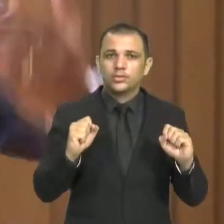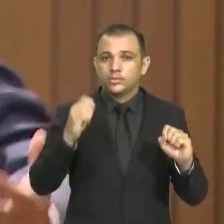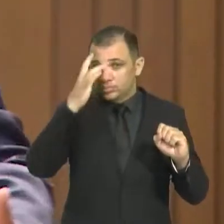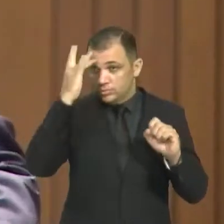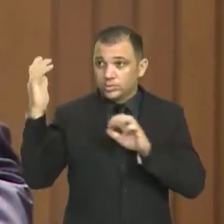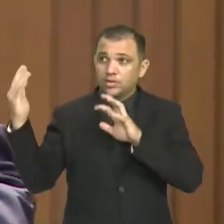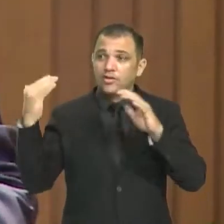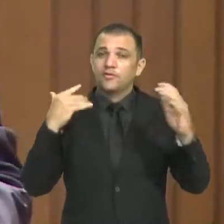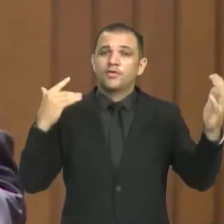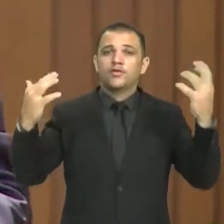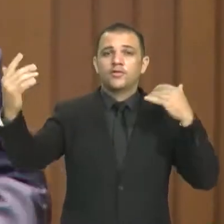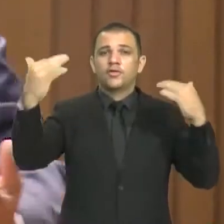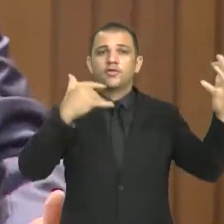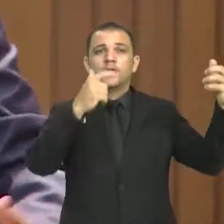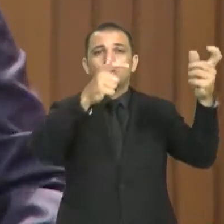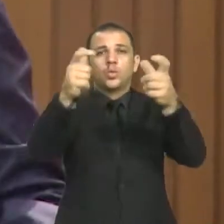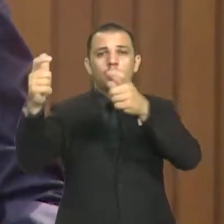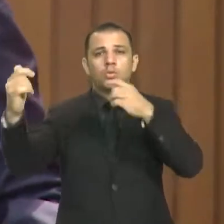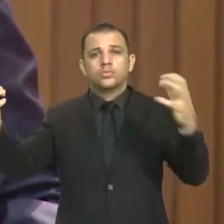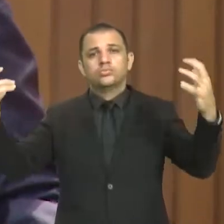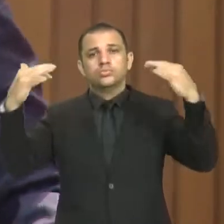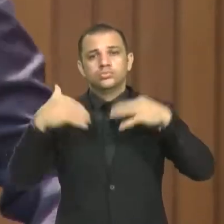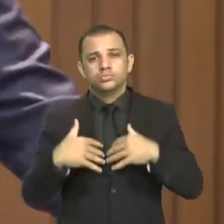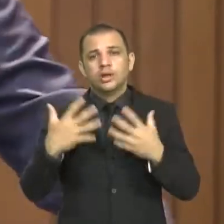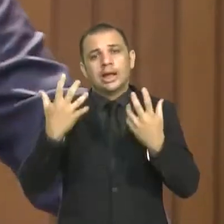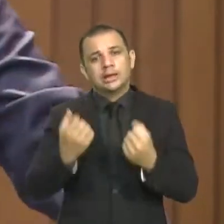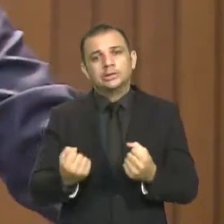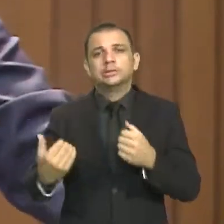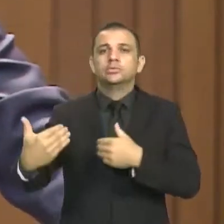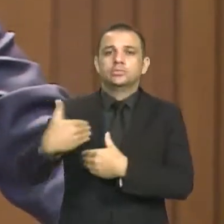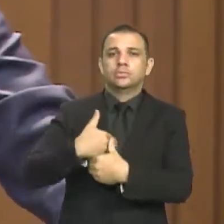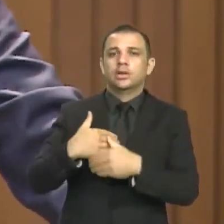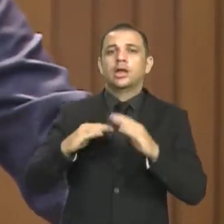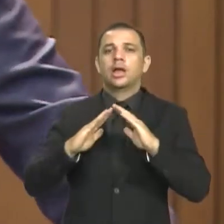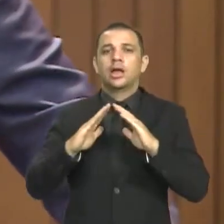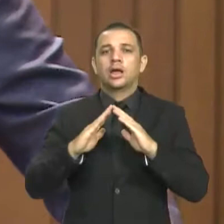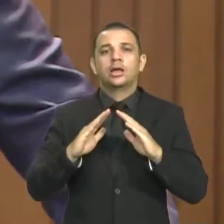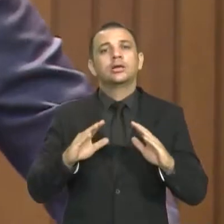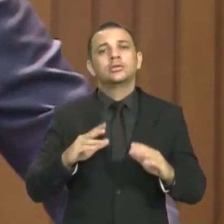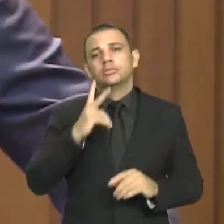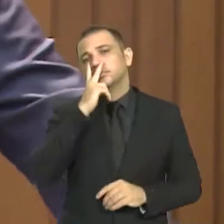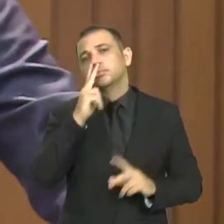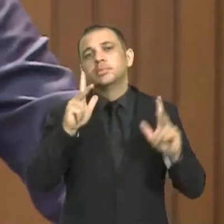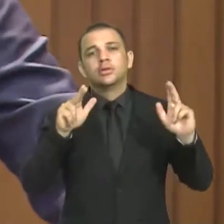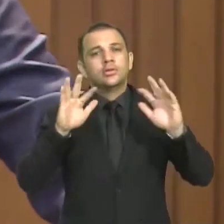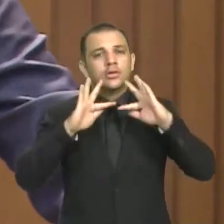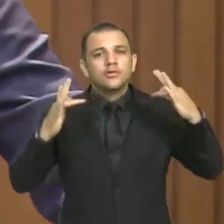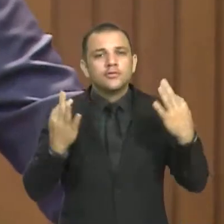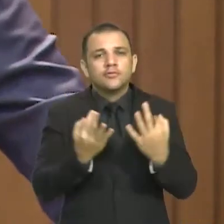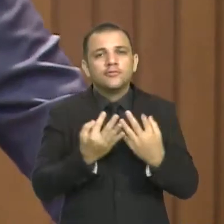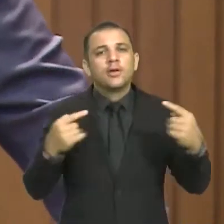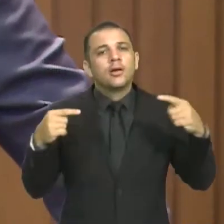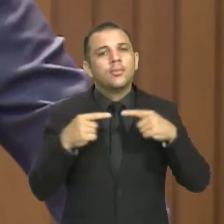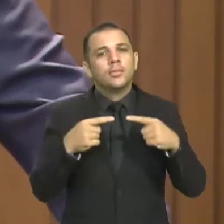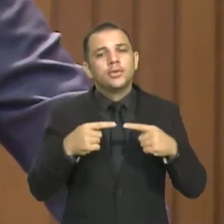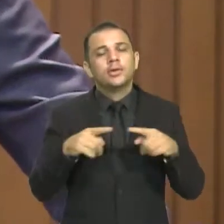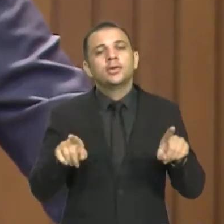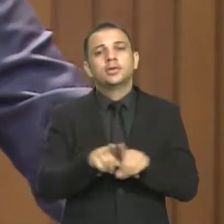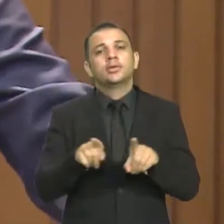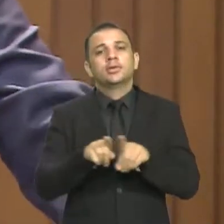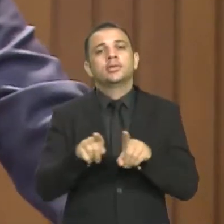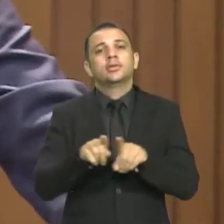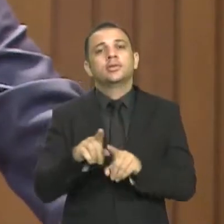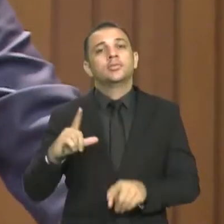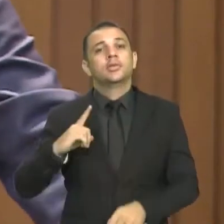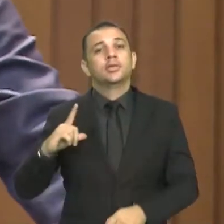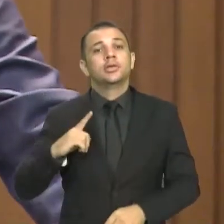tantos lugares, alojaram em suas casas. Algo familiar, algo que marca, que deixa a